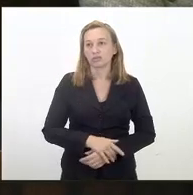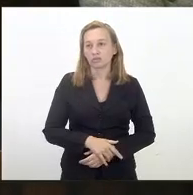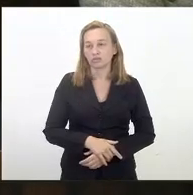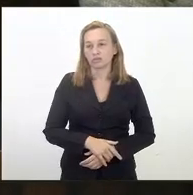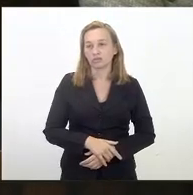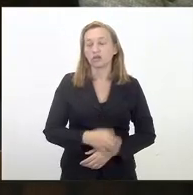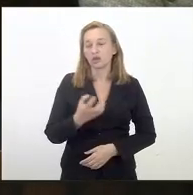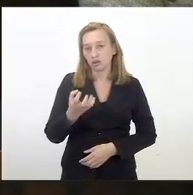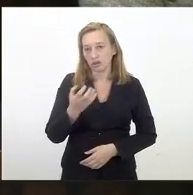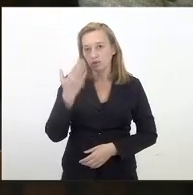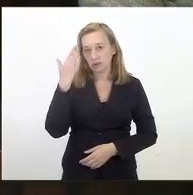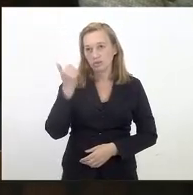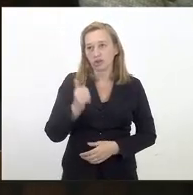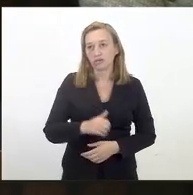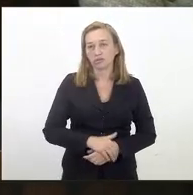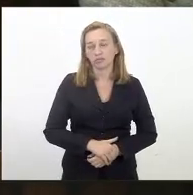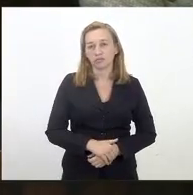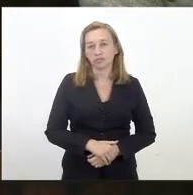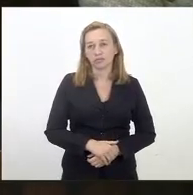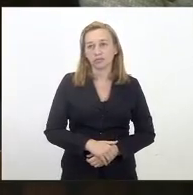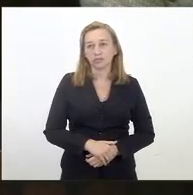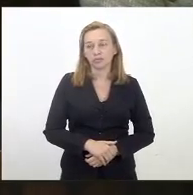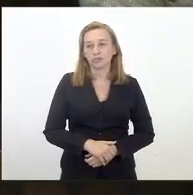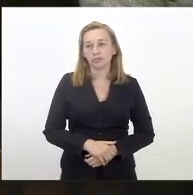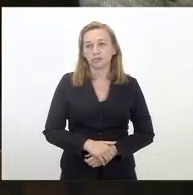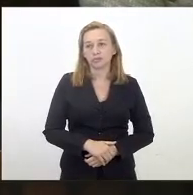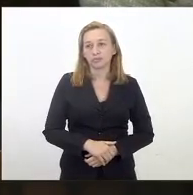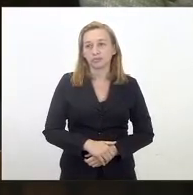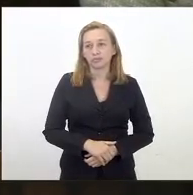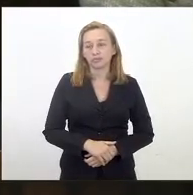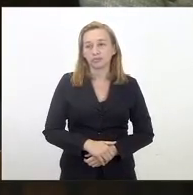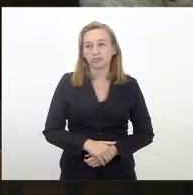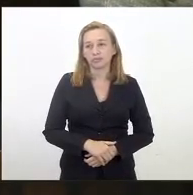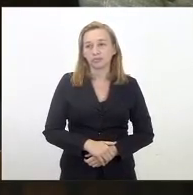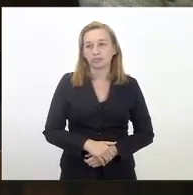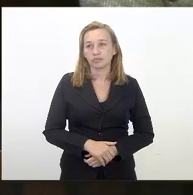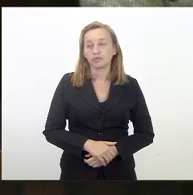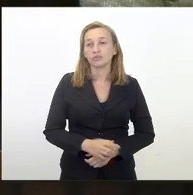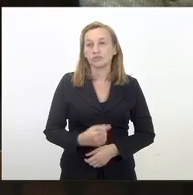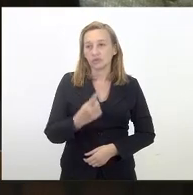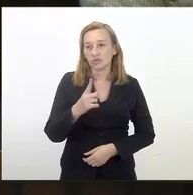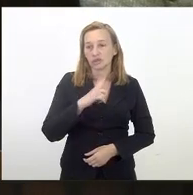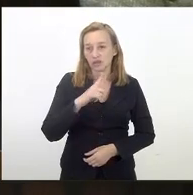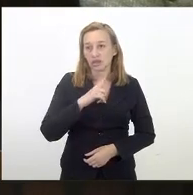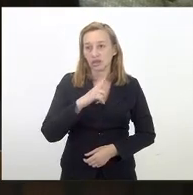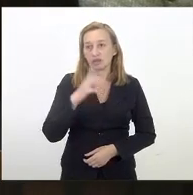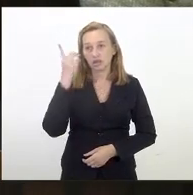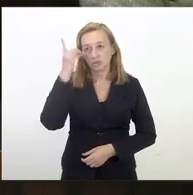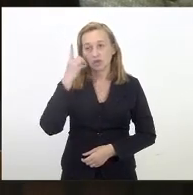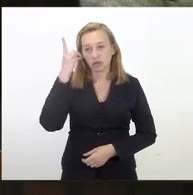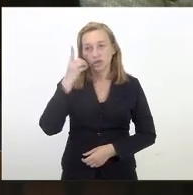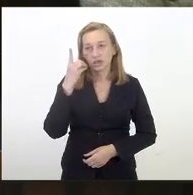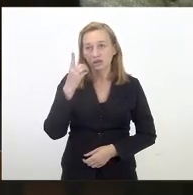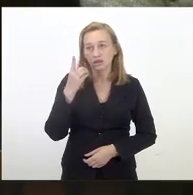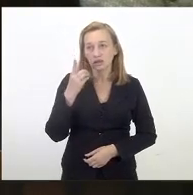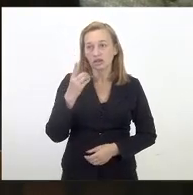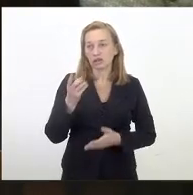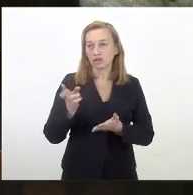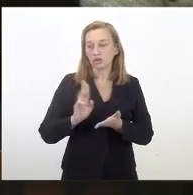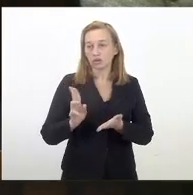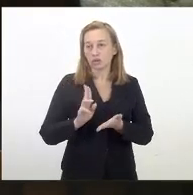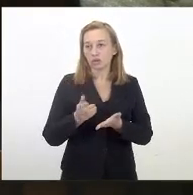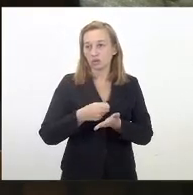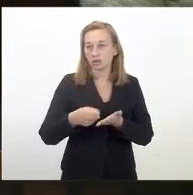e eu quero saber José tava eu quero saber se a última lá metade que não ficou autores ao